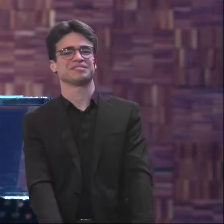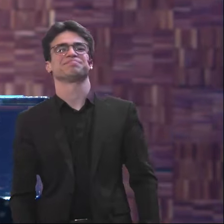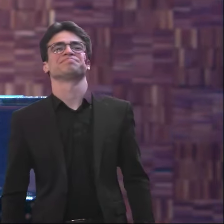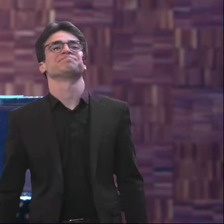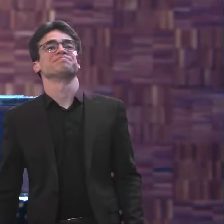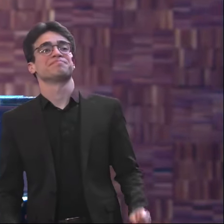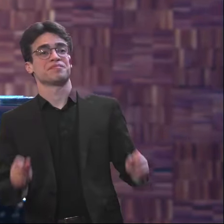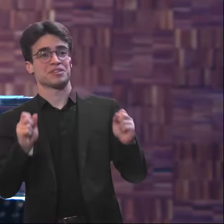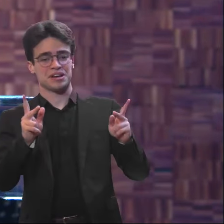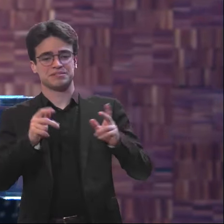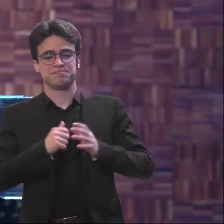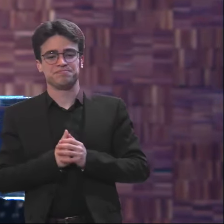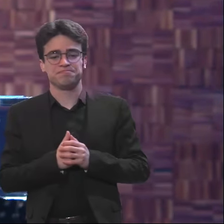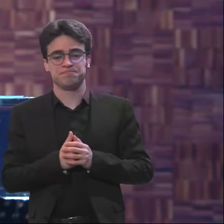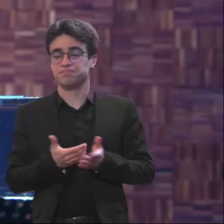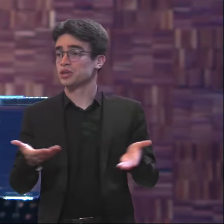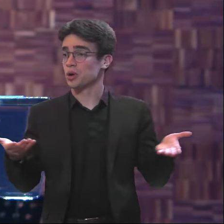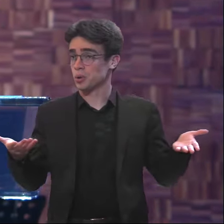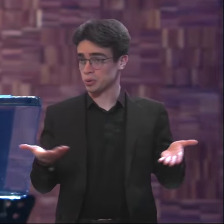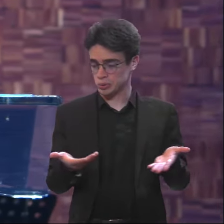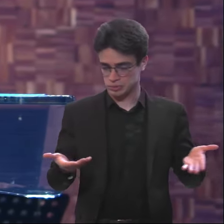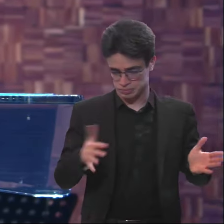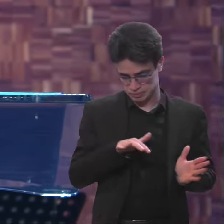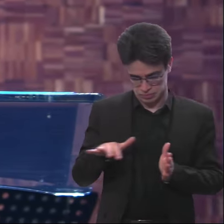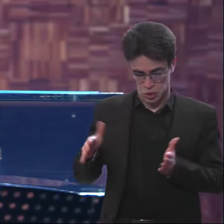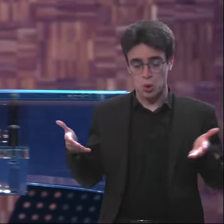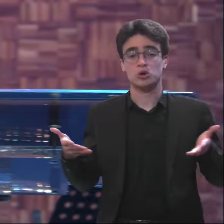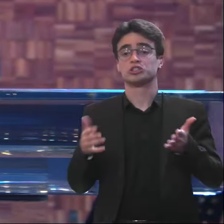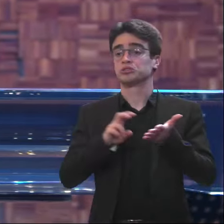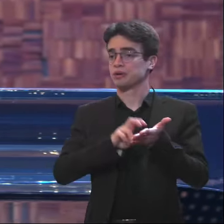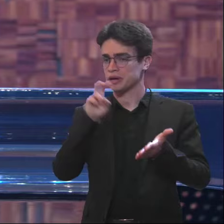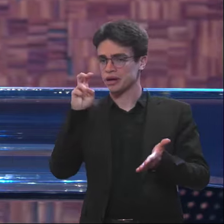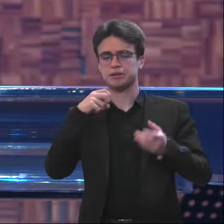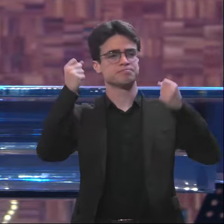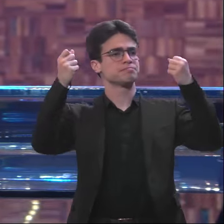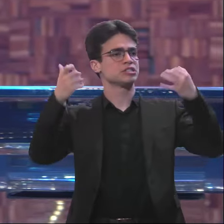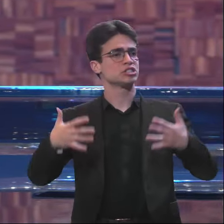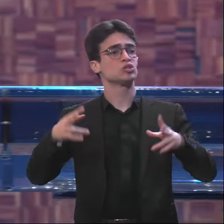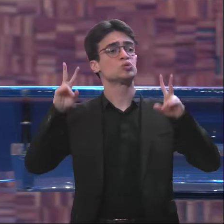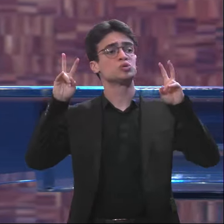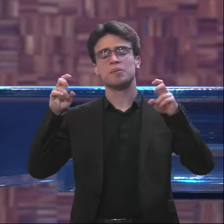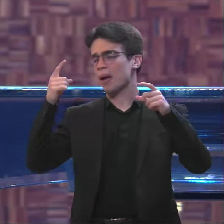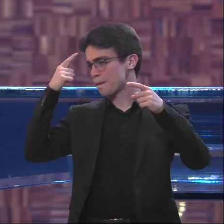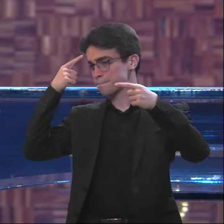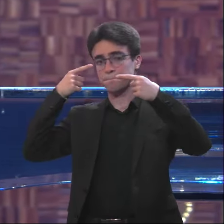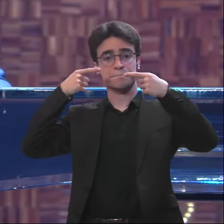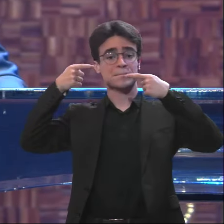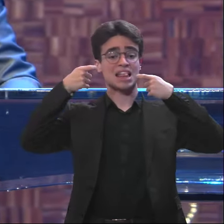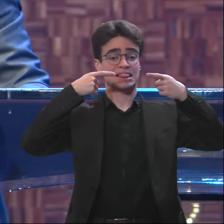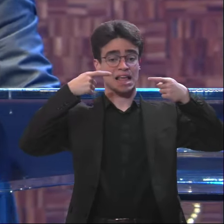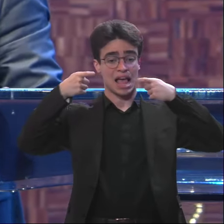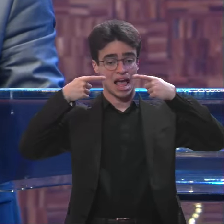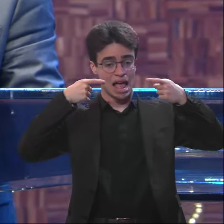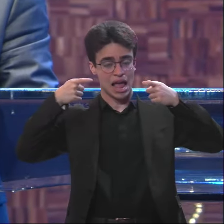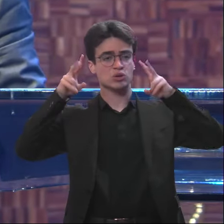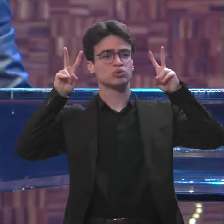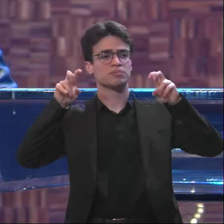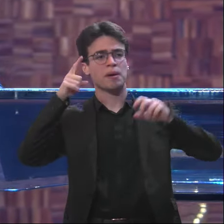Hoje de manhã comecei a falar sobre batalhas invisíveis. E hoje eu quero pregar um outro sermão sobre